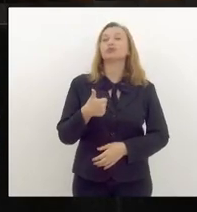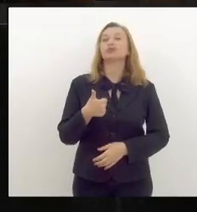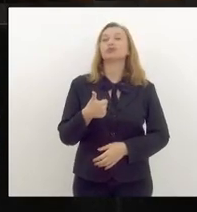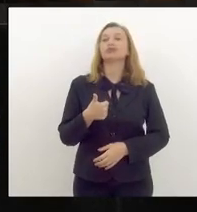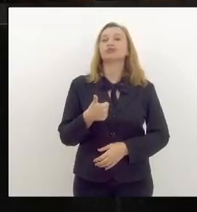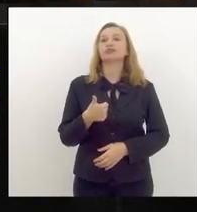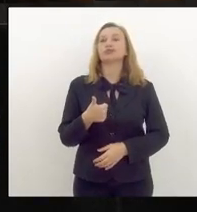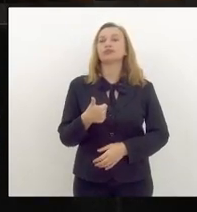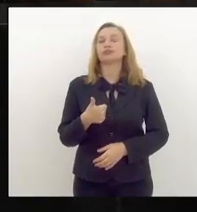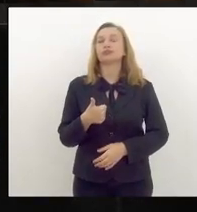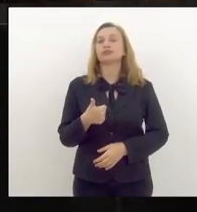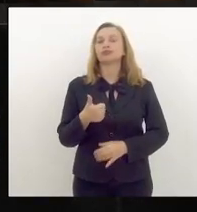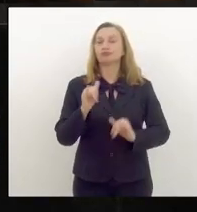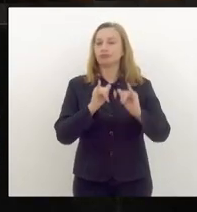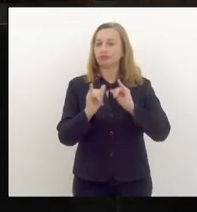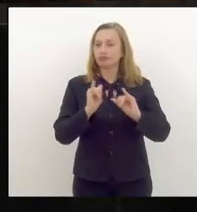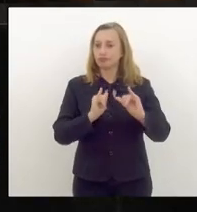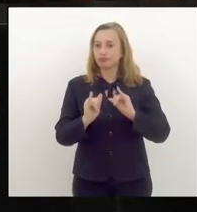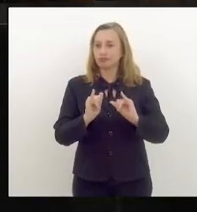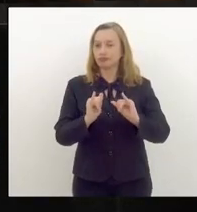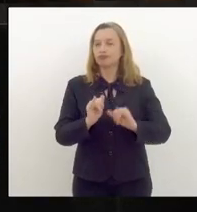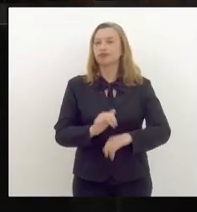esta notícia